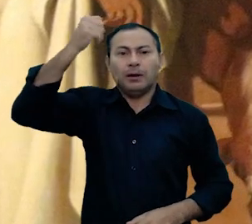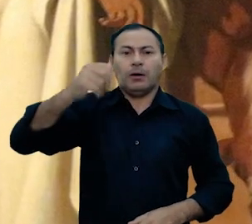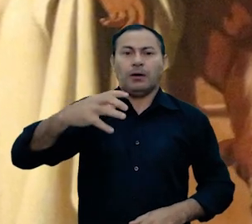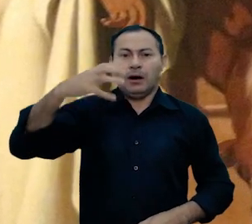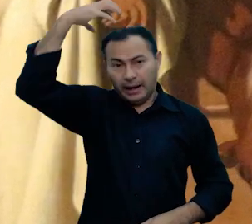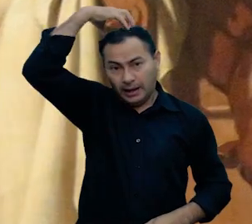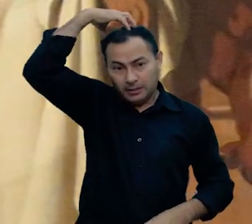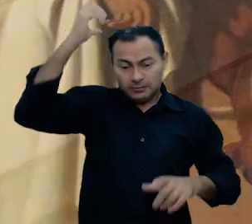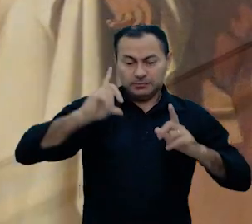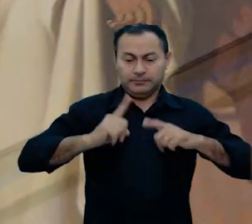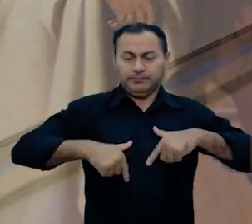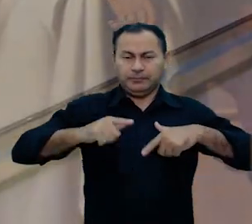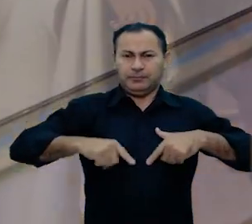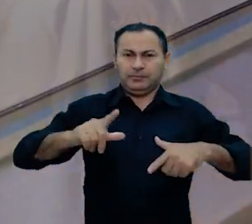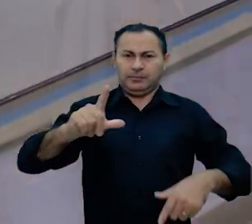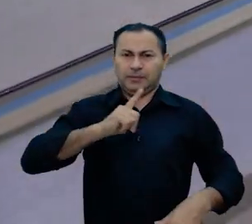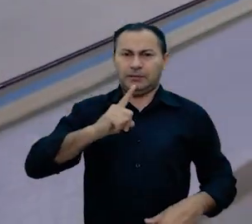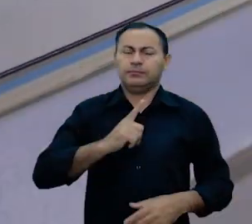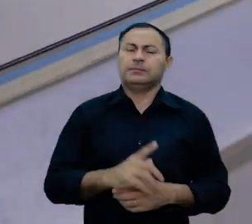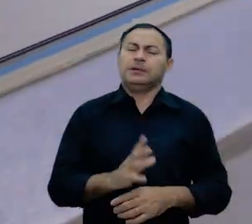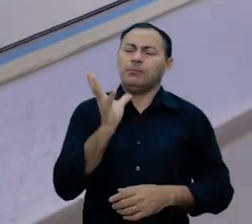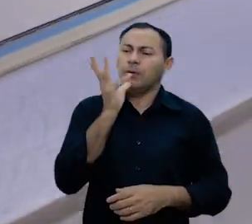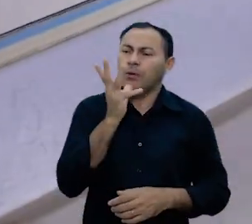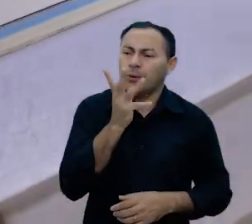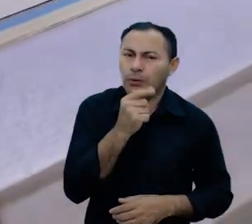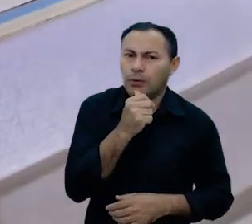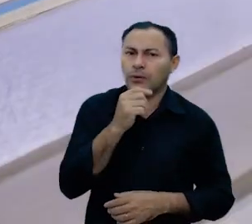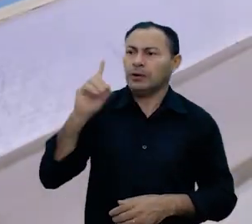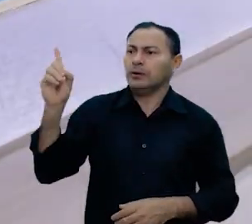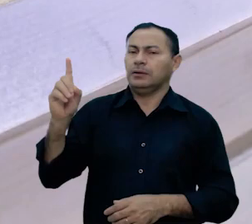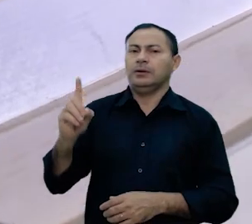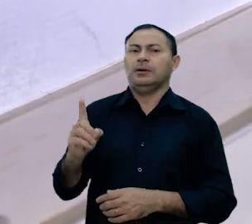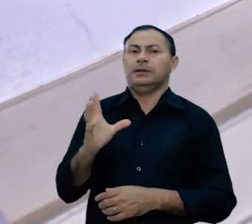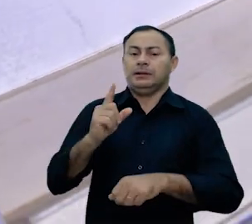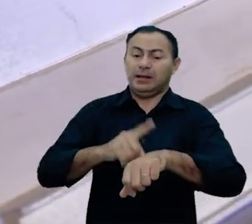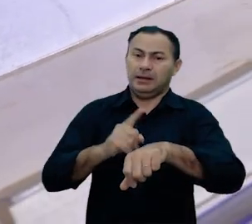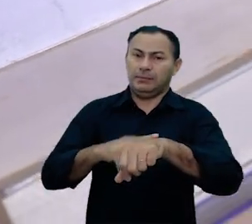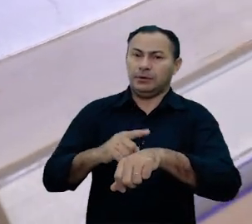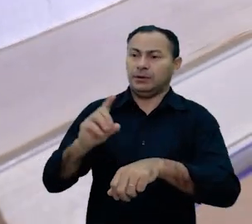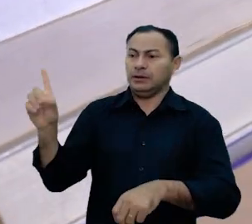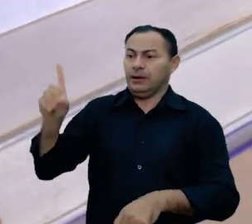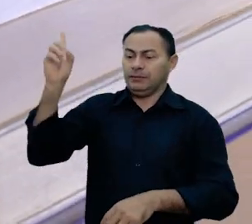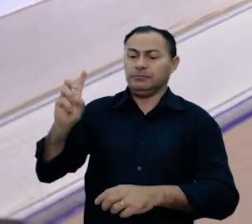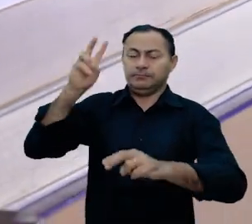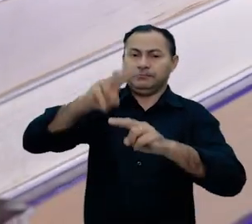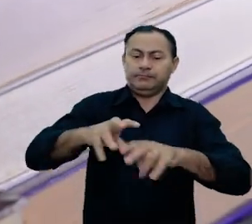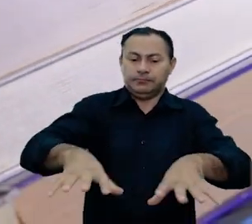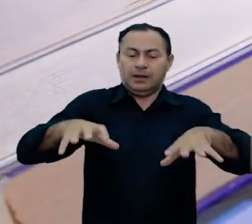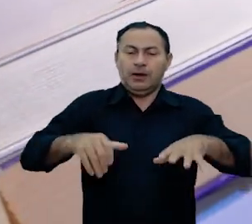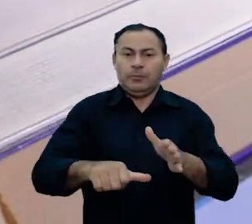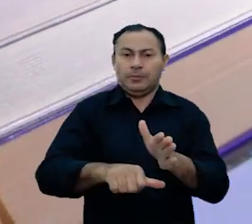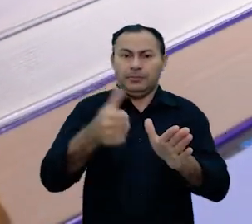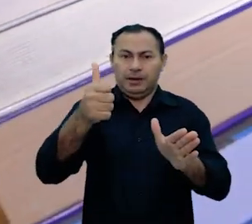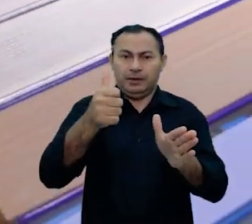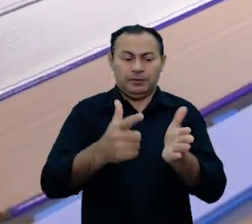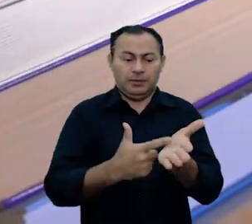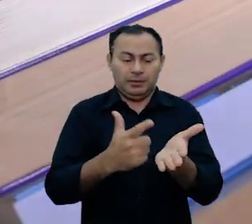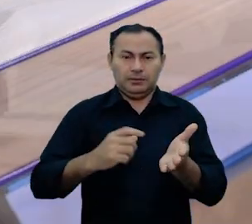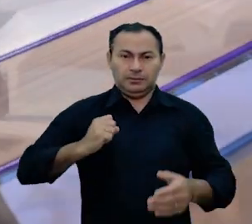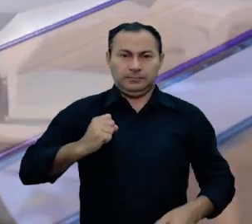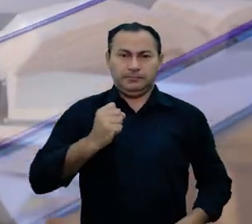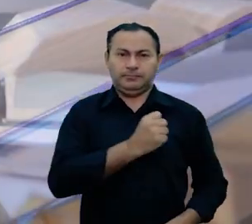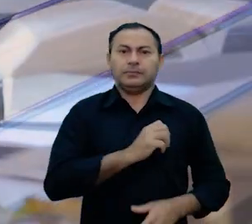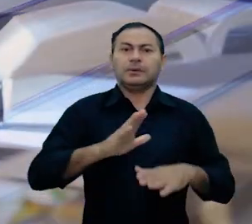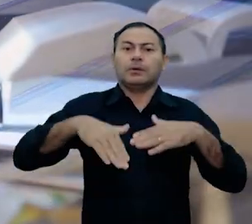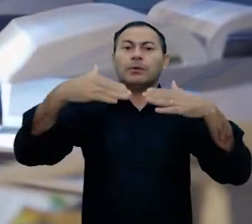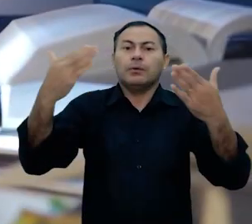teve. Levou muito tempo até que Davi realmente subisse ao trono. Essa é uma das lições do primeiro livro de Samuel. Quando a vida